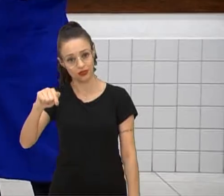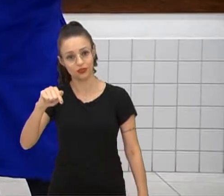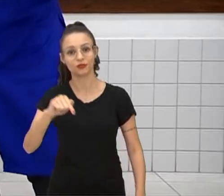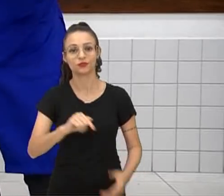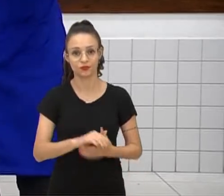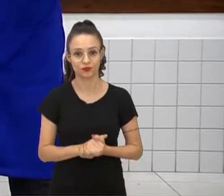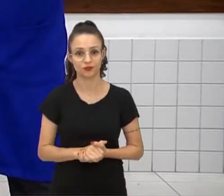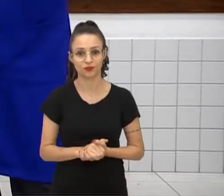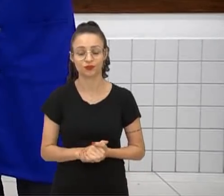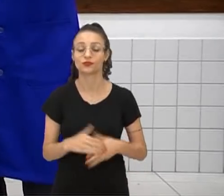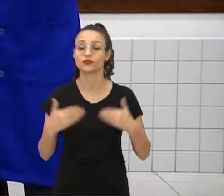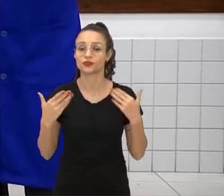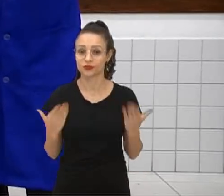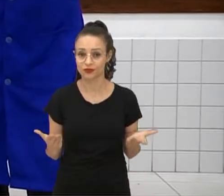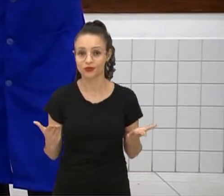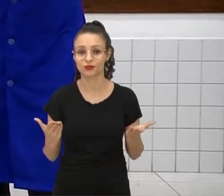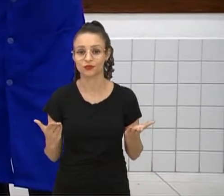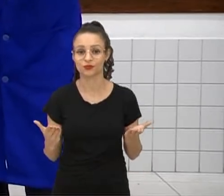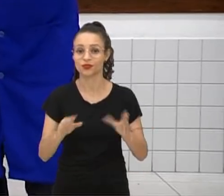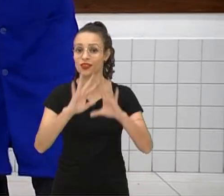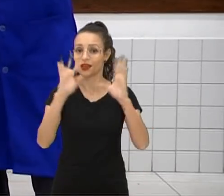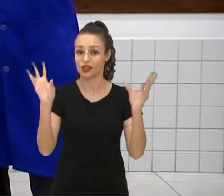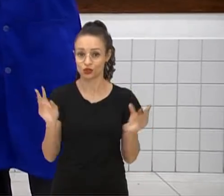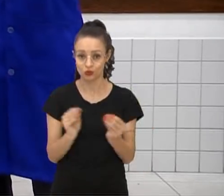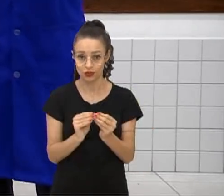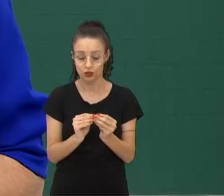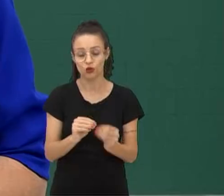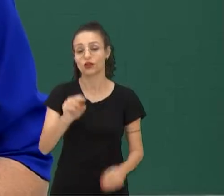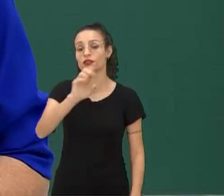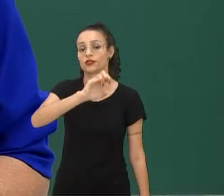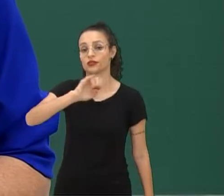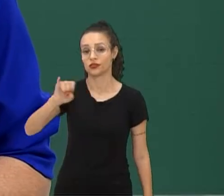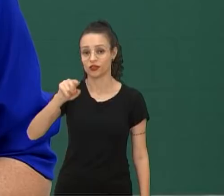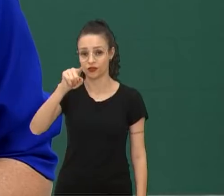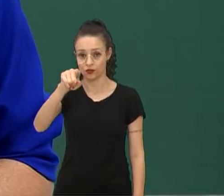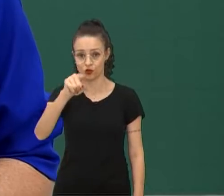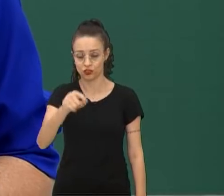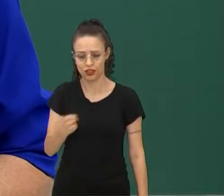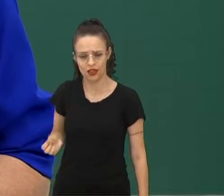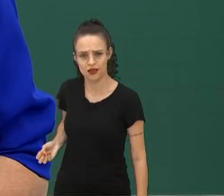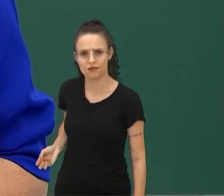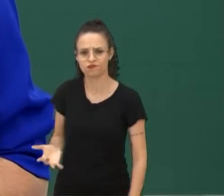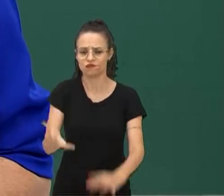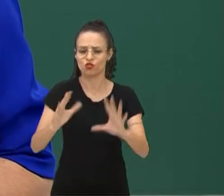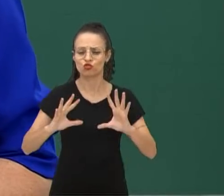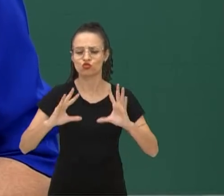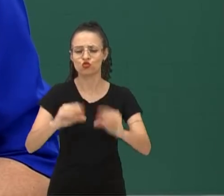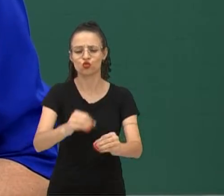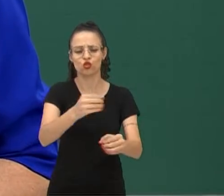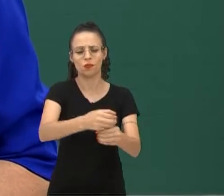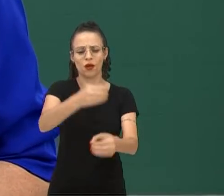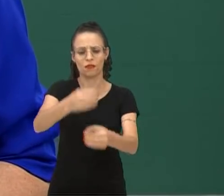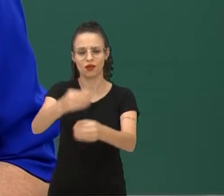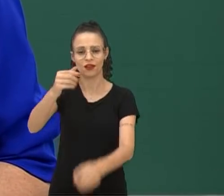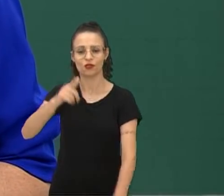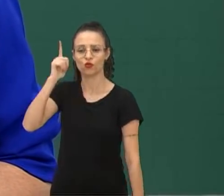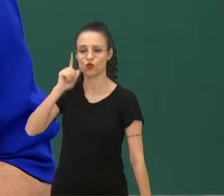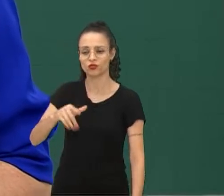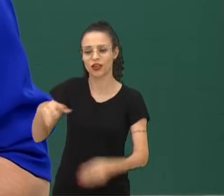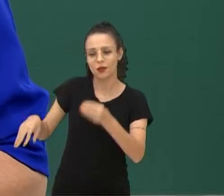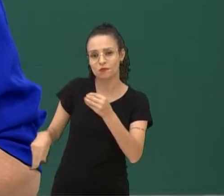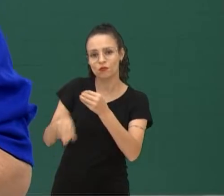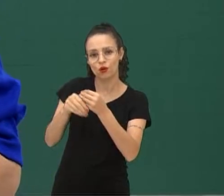7. Né? Isso. Então, resumindo, se você faz um strike, você ganha a bonificação das 2